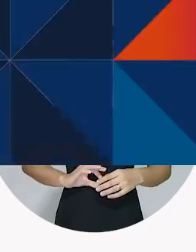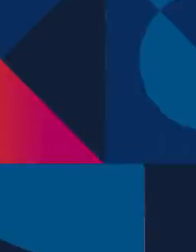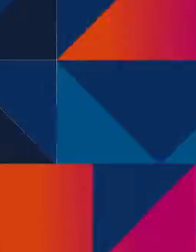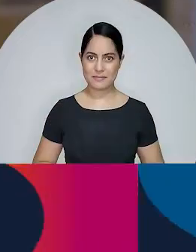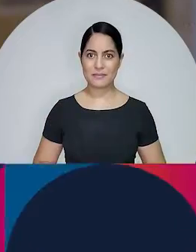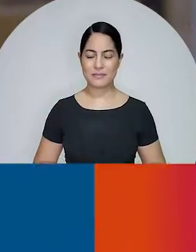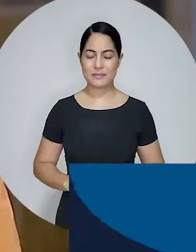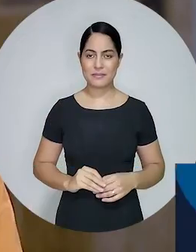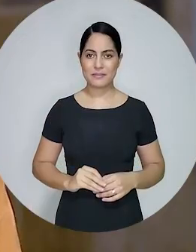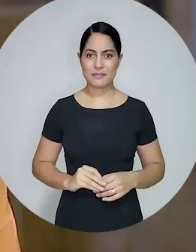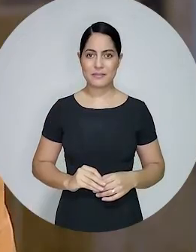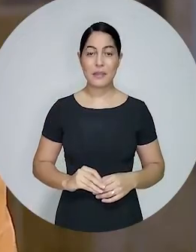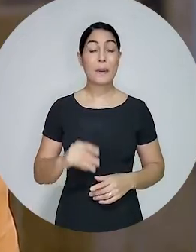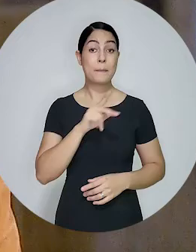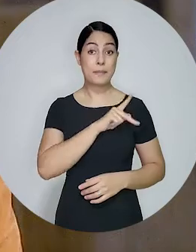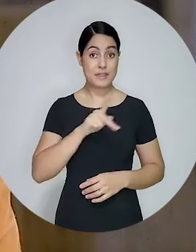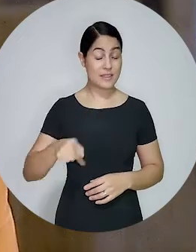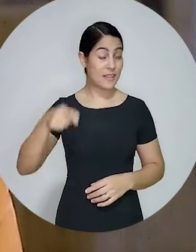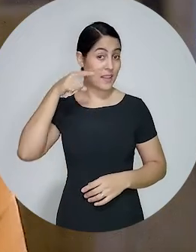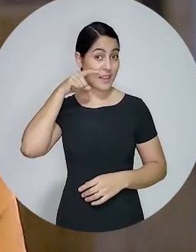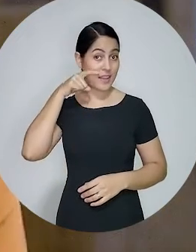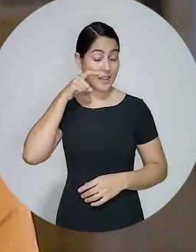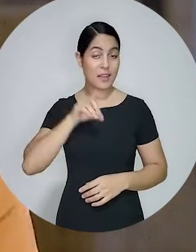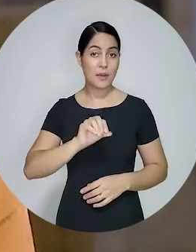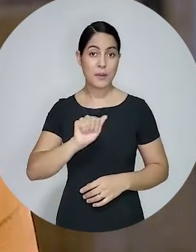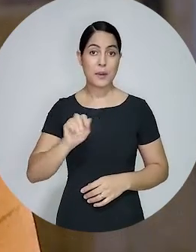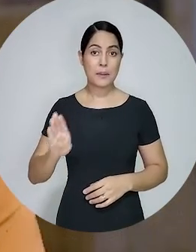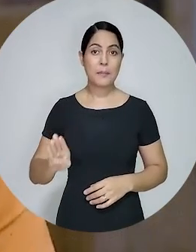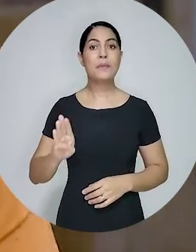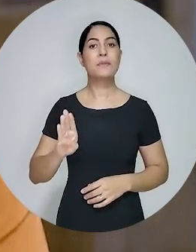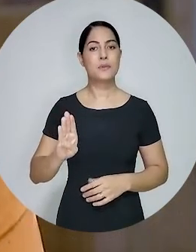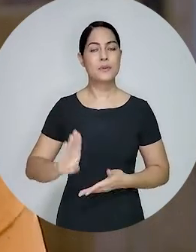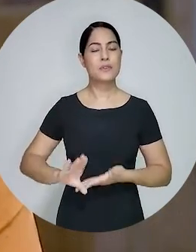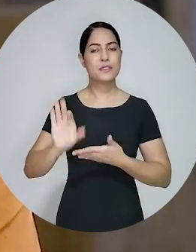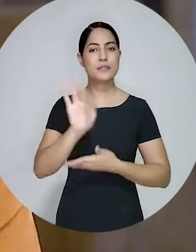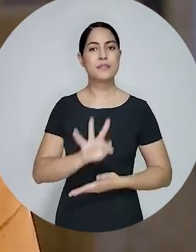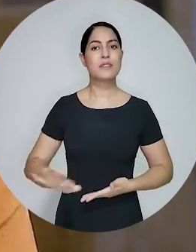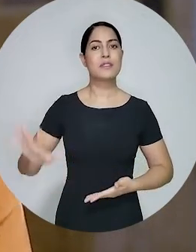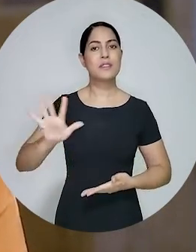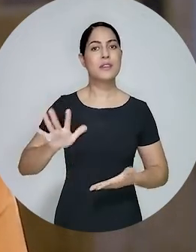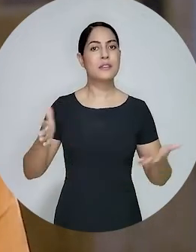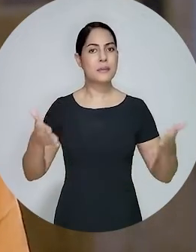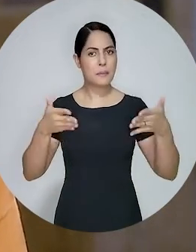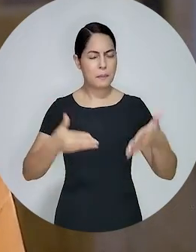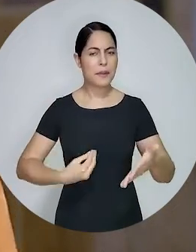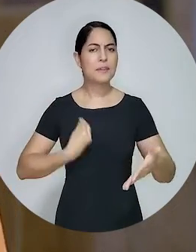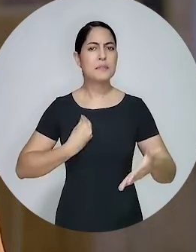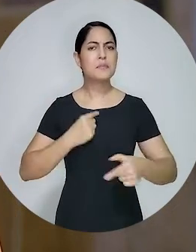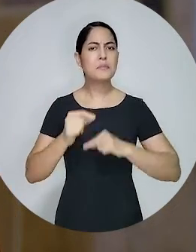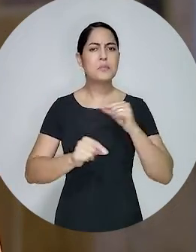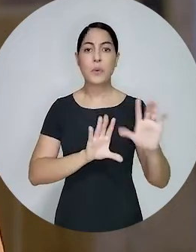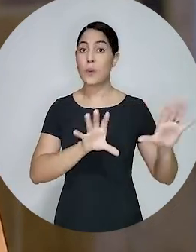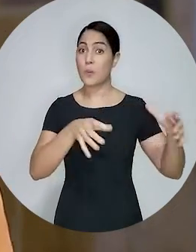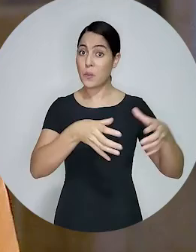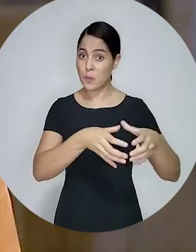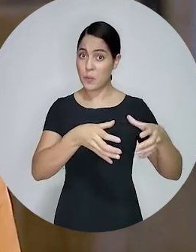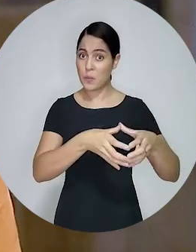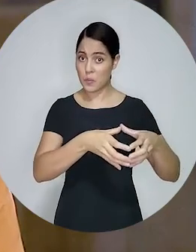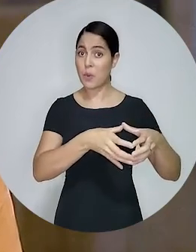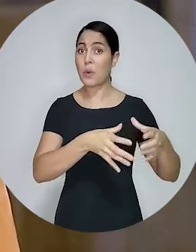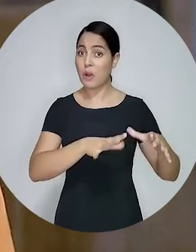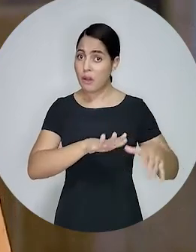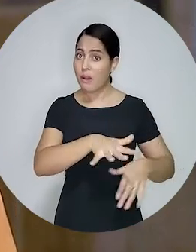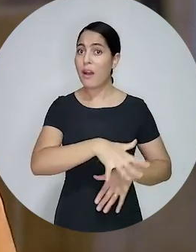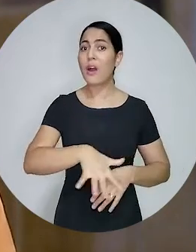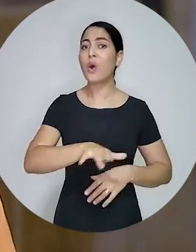editorajc.com.br. O presidente da OAB Nacional, Beto Simonetti, participou da reunião de apresentação do Conselho de Colégios e